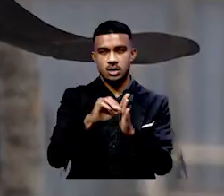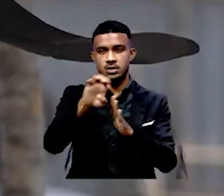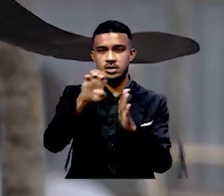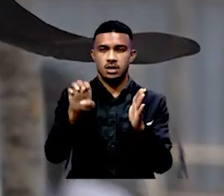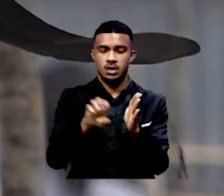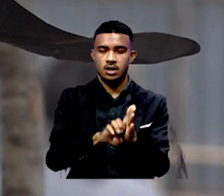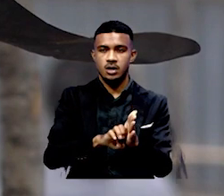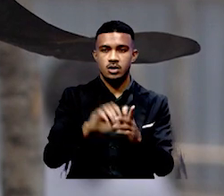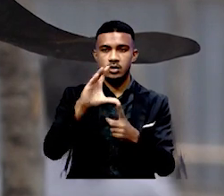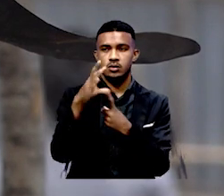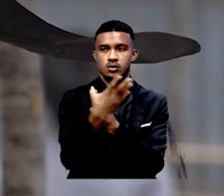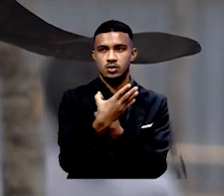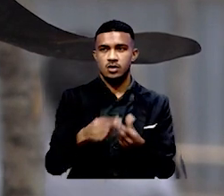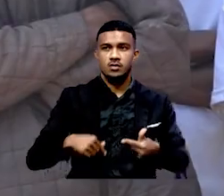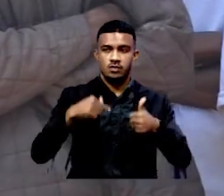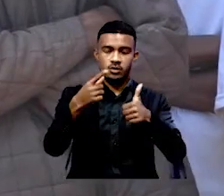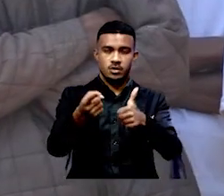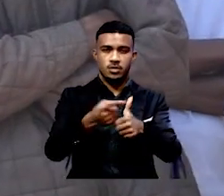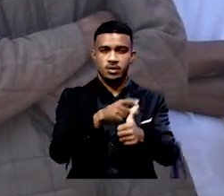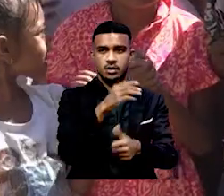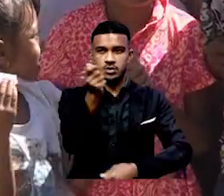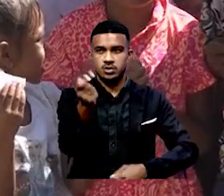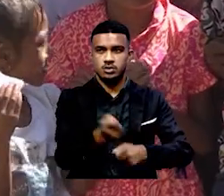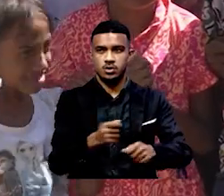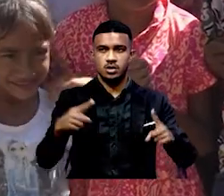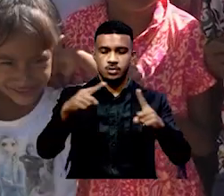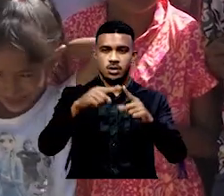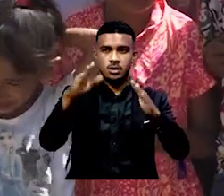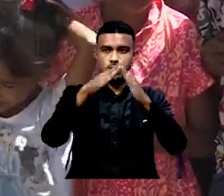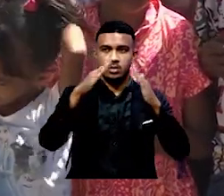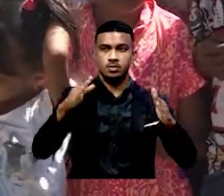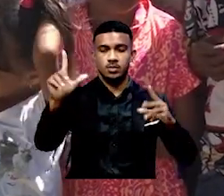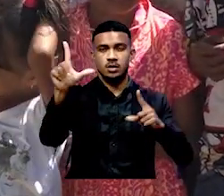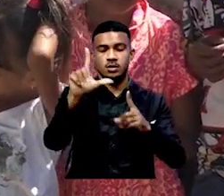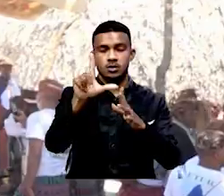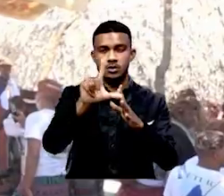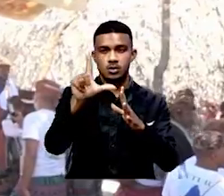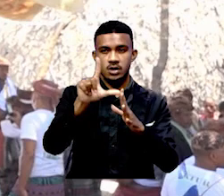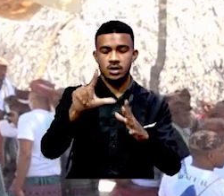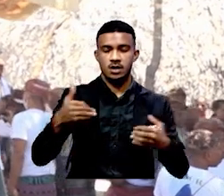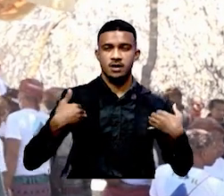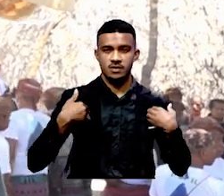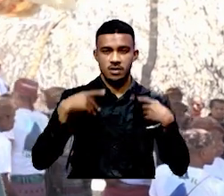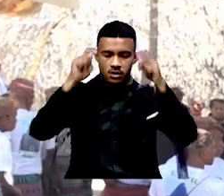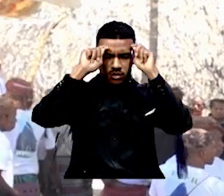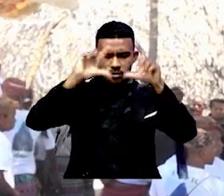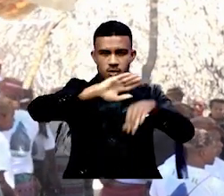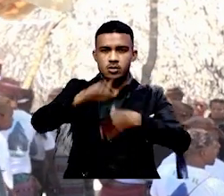foi prioridade de apoio para a preservação do Malulik e a Timor-Larantomak. Em